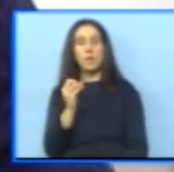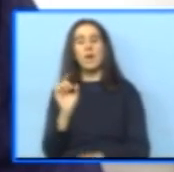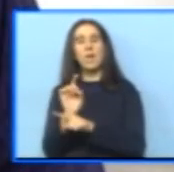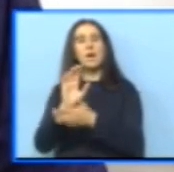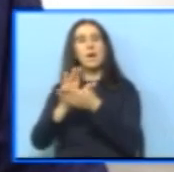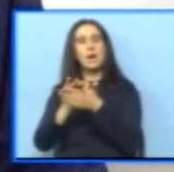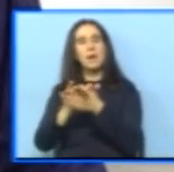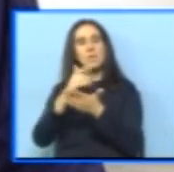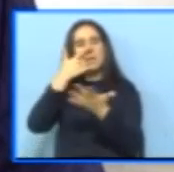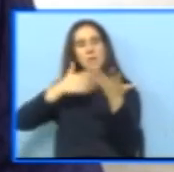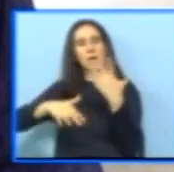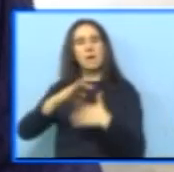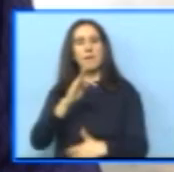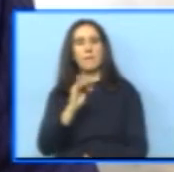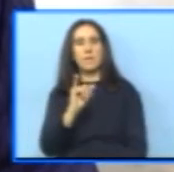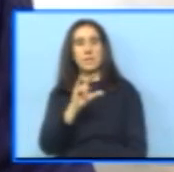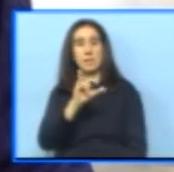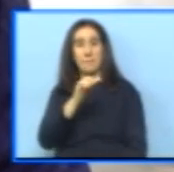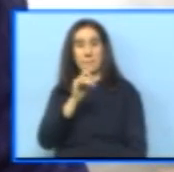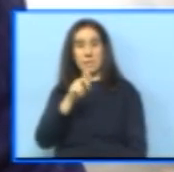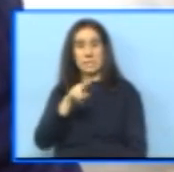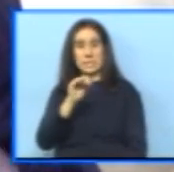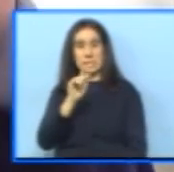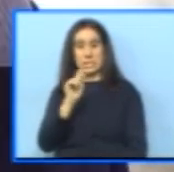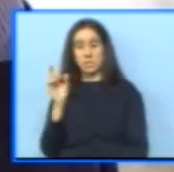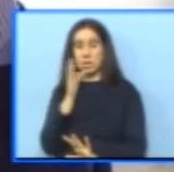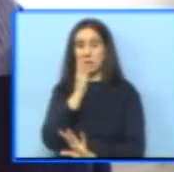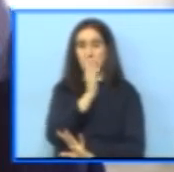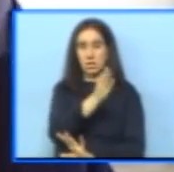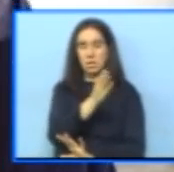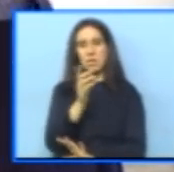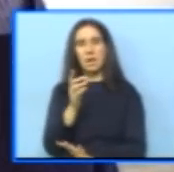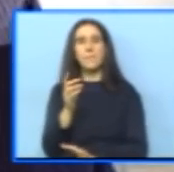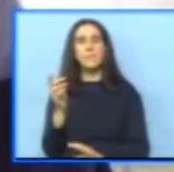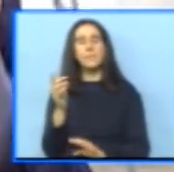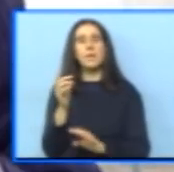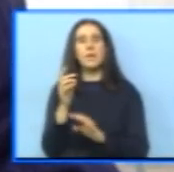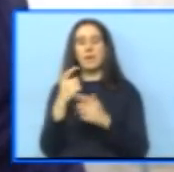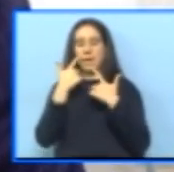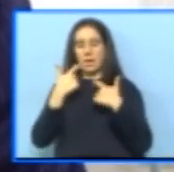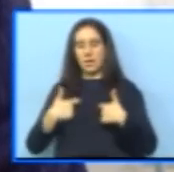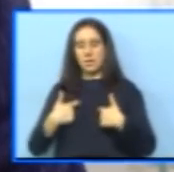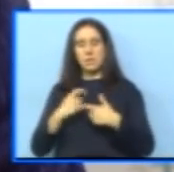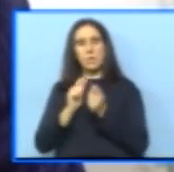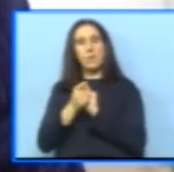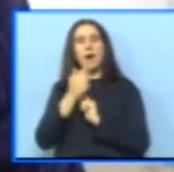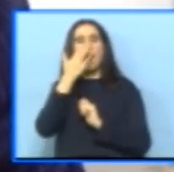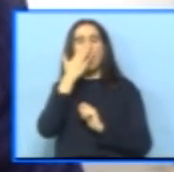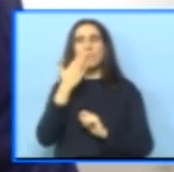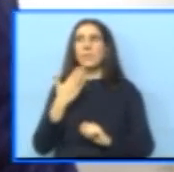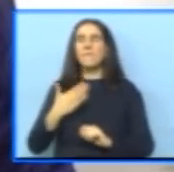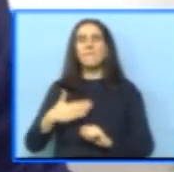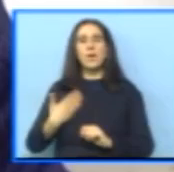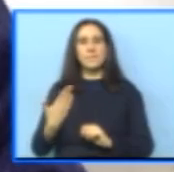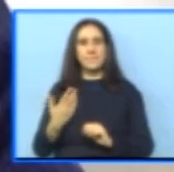aos Filipenses, a questão da encarnação é vista quase que uma espécie de conversão. A